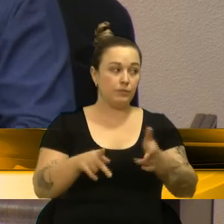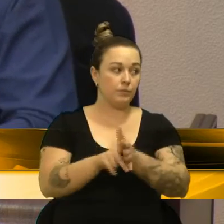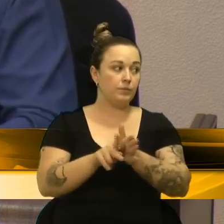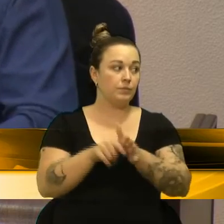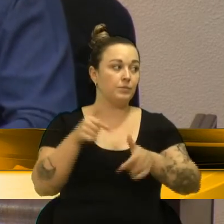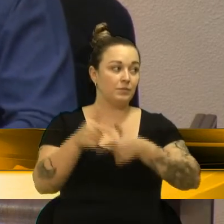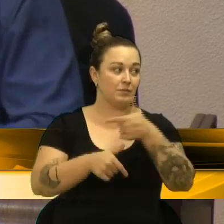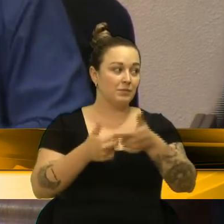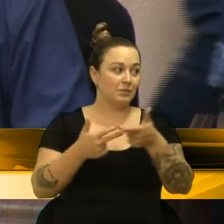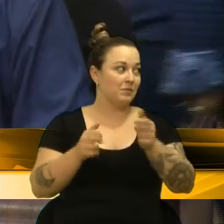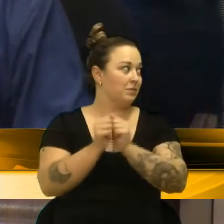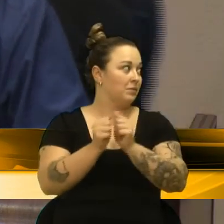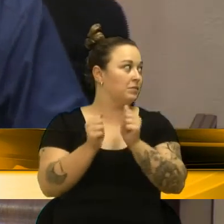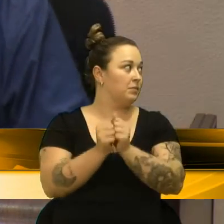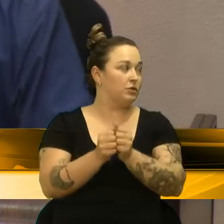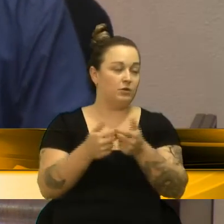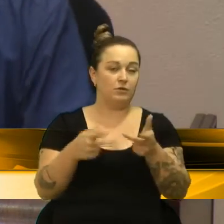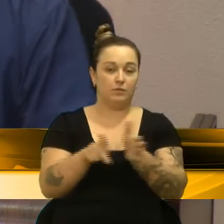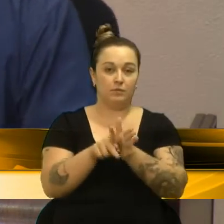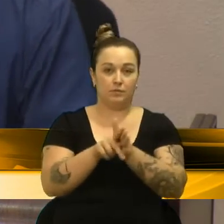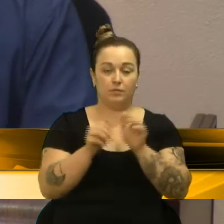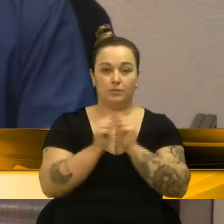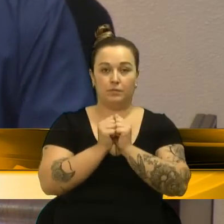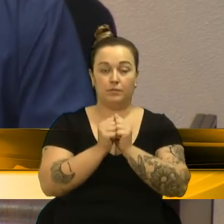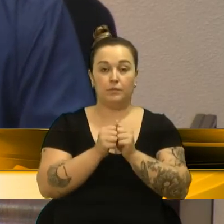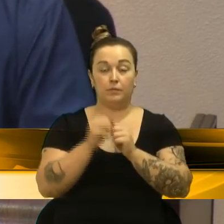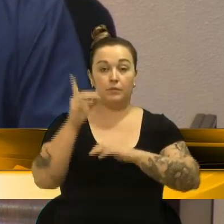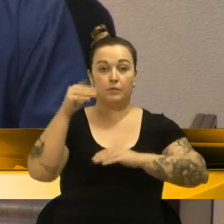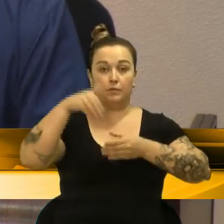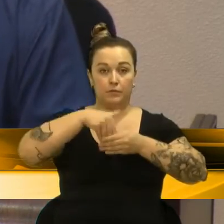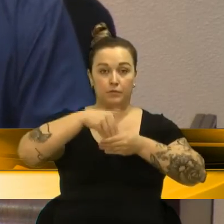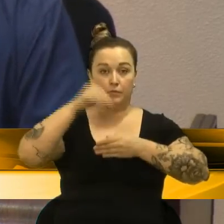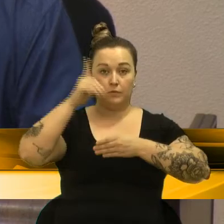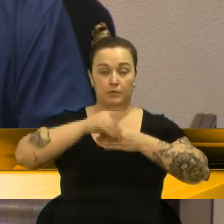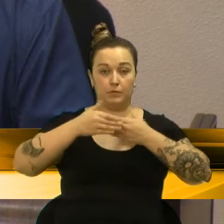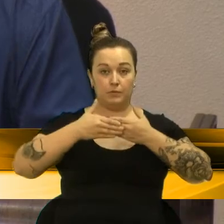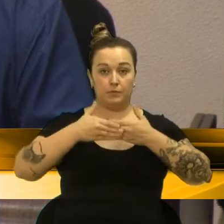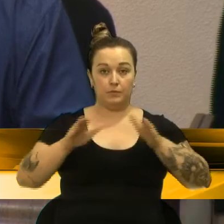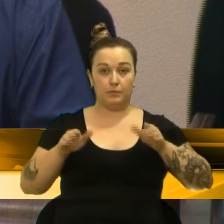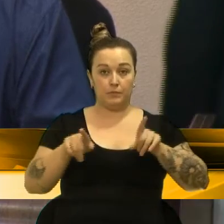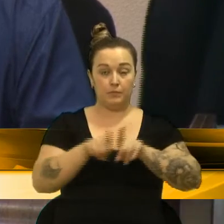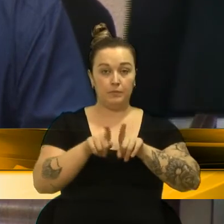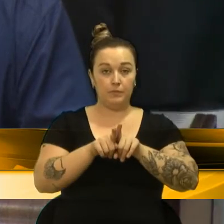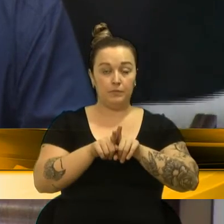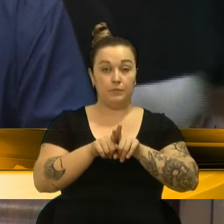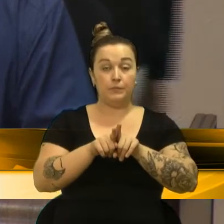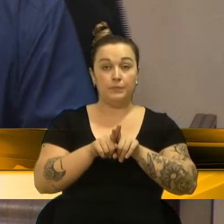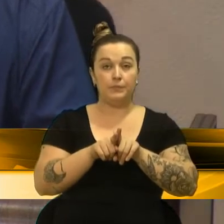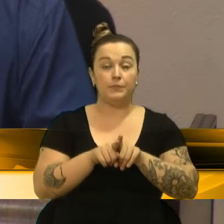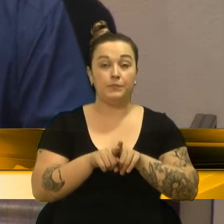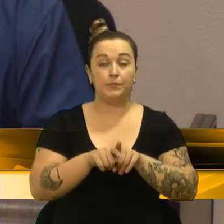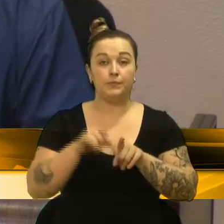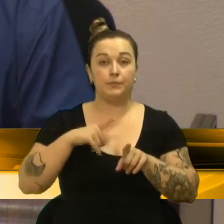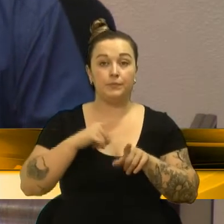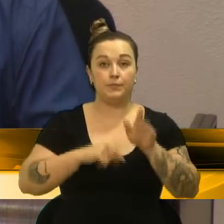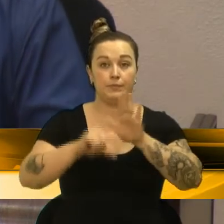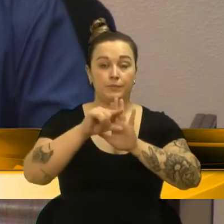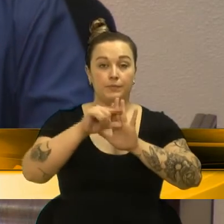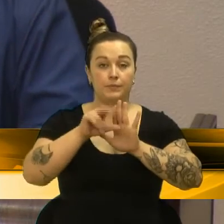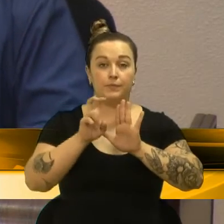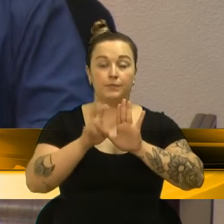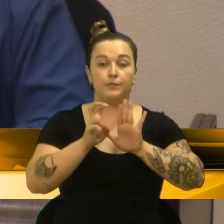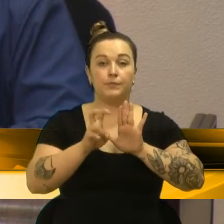do CMS, mediante voto direto e aberto para um período de 3 anos, permitida uma recondução. Inciso 5º. Para a composição da